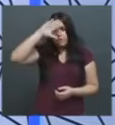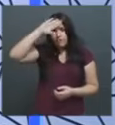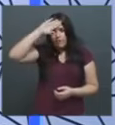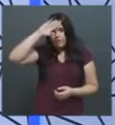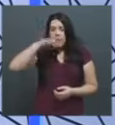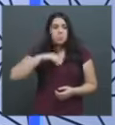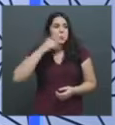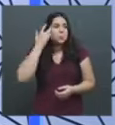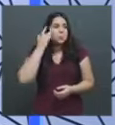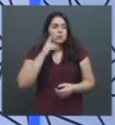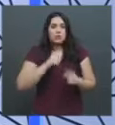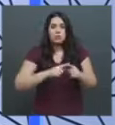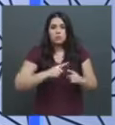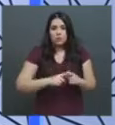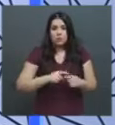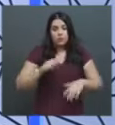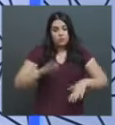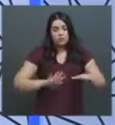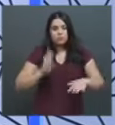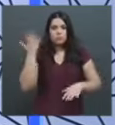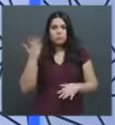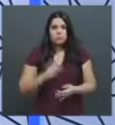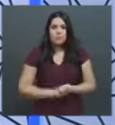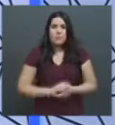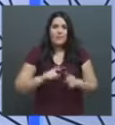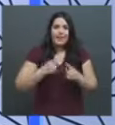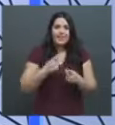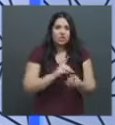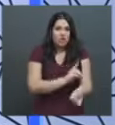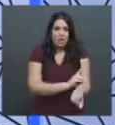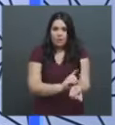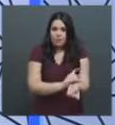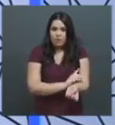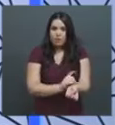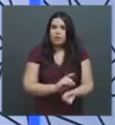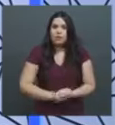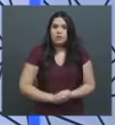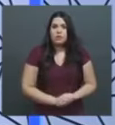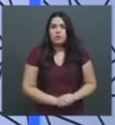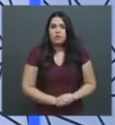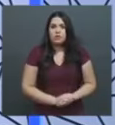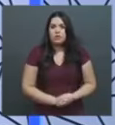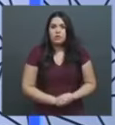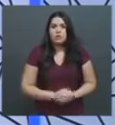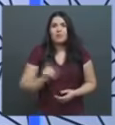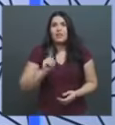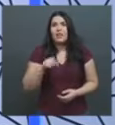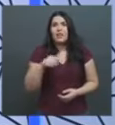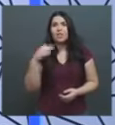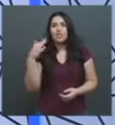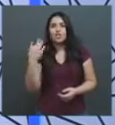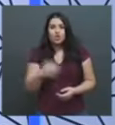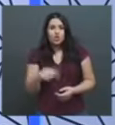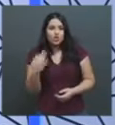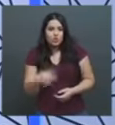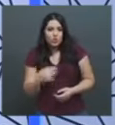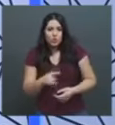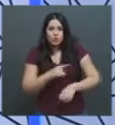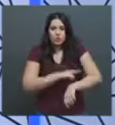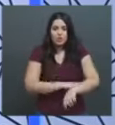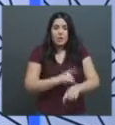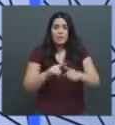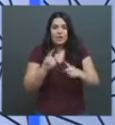descobre a causa, às vezes acontece. Mais em diabéticos, né? E não está com dor para urinar, mas quando vai fazer exame de